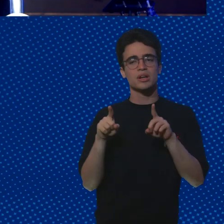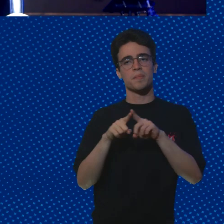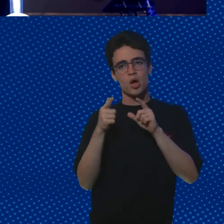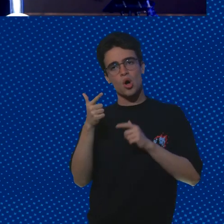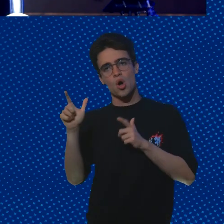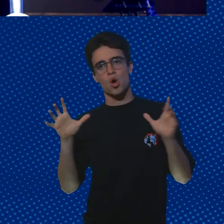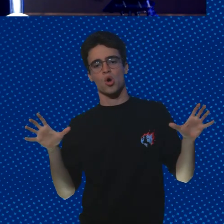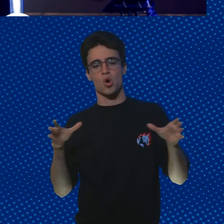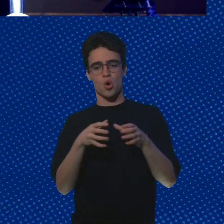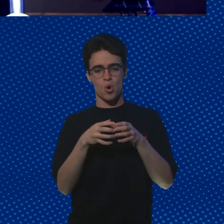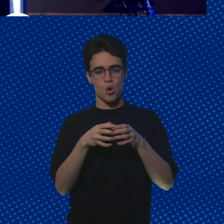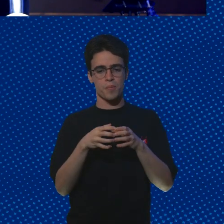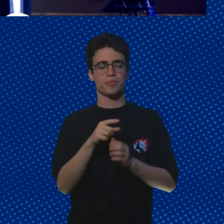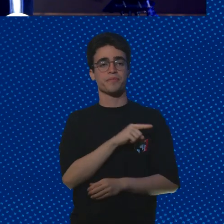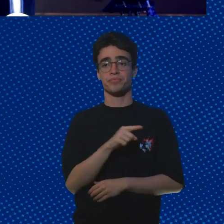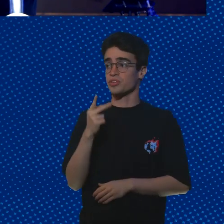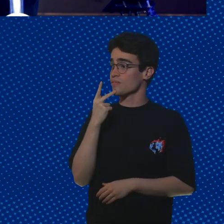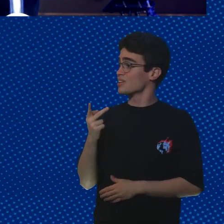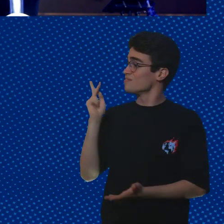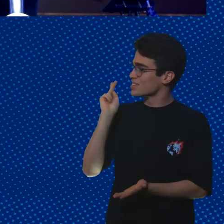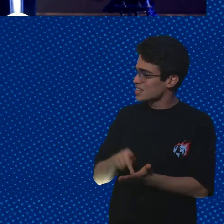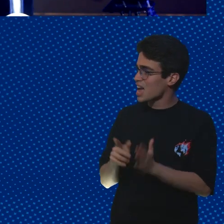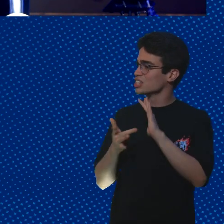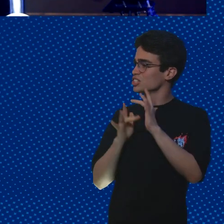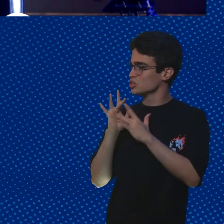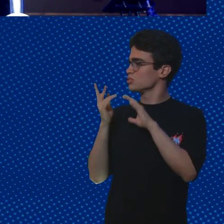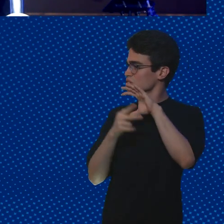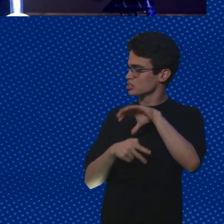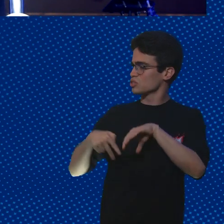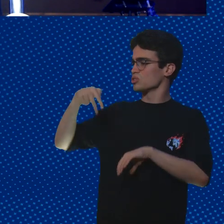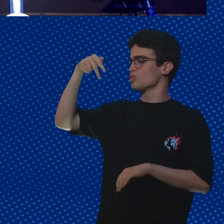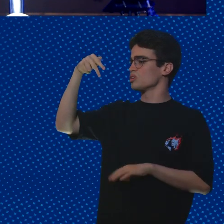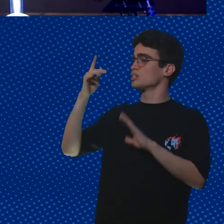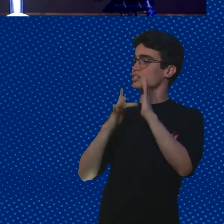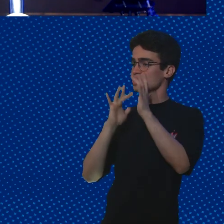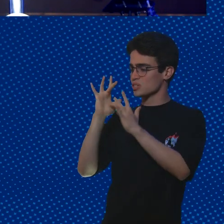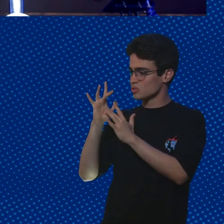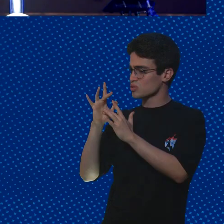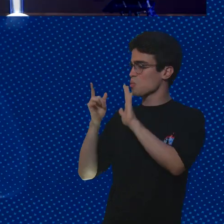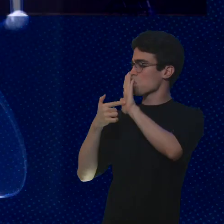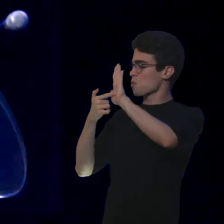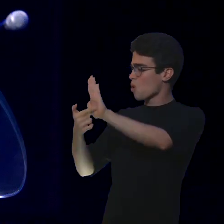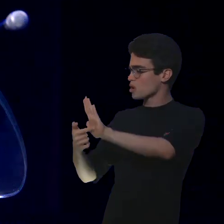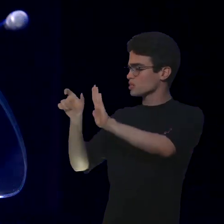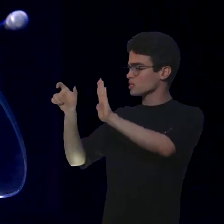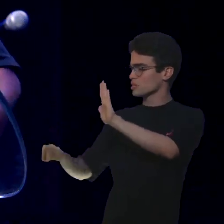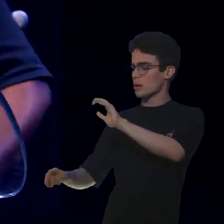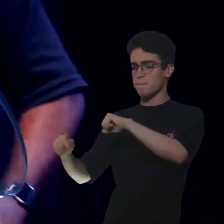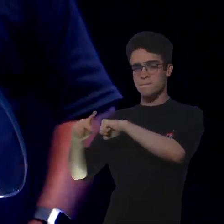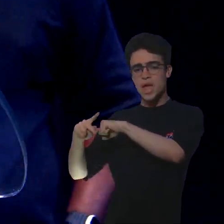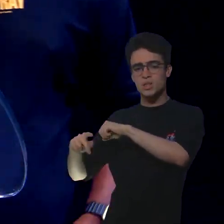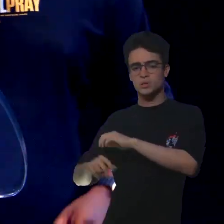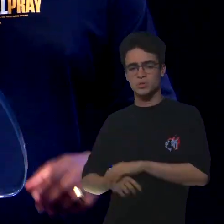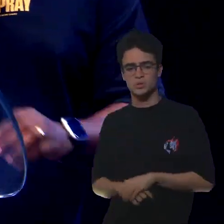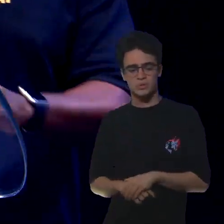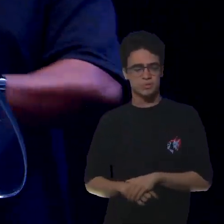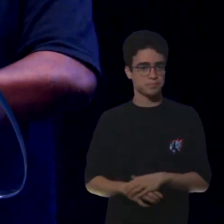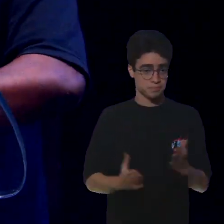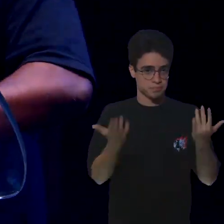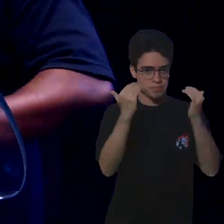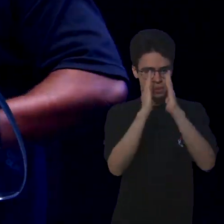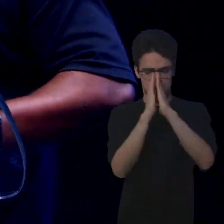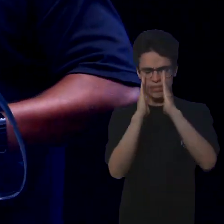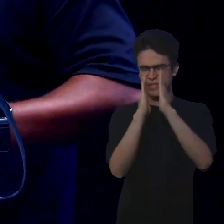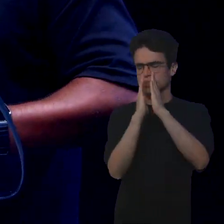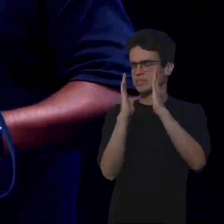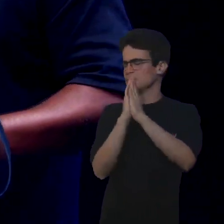eles, que lhes disseram: é verdade que o Senhor ressuscitou, ele apareceu a Pedro. Feche seus olhos, vamos orar mais uma vez.